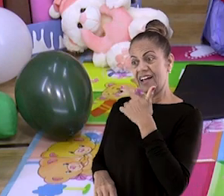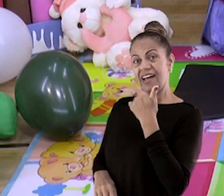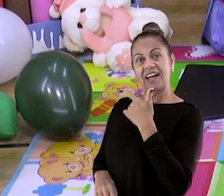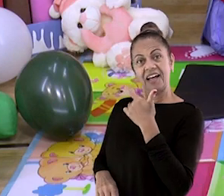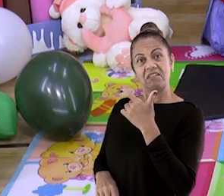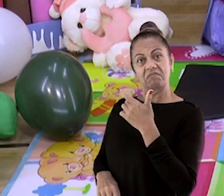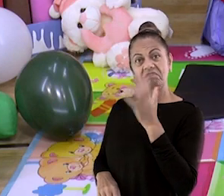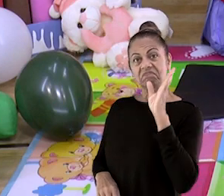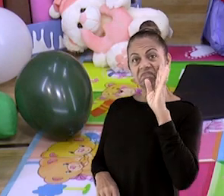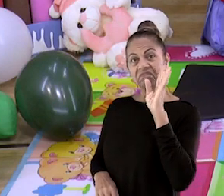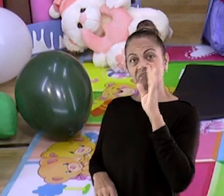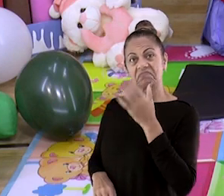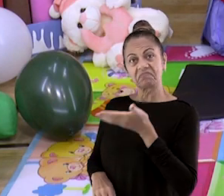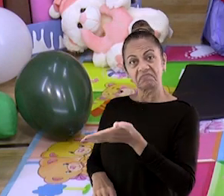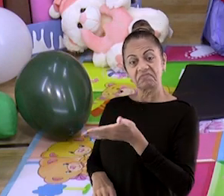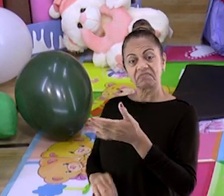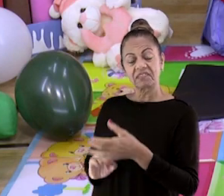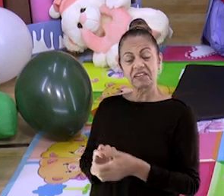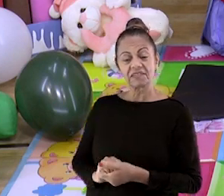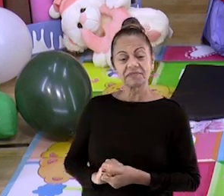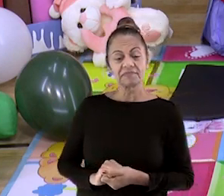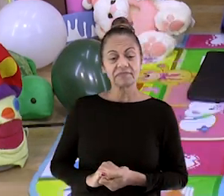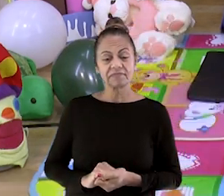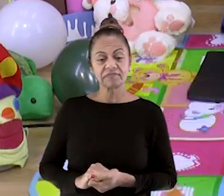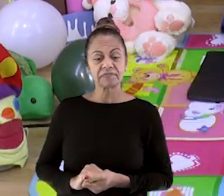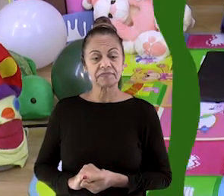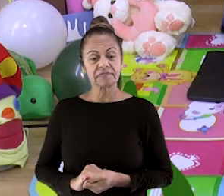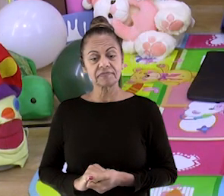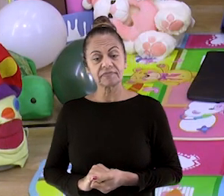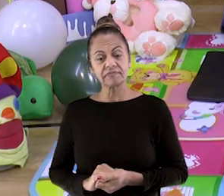engraçada que legal